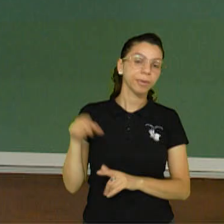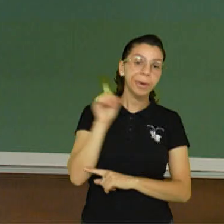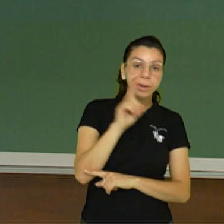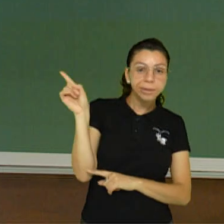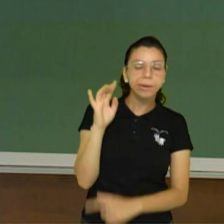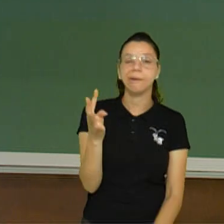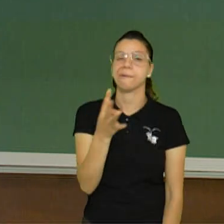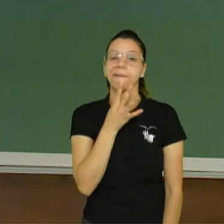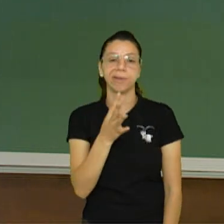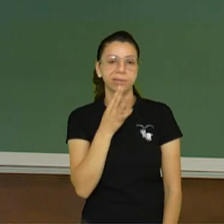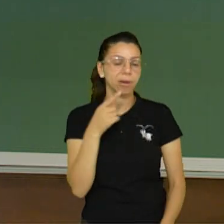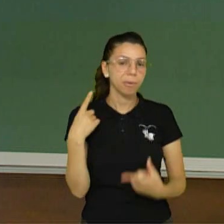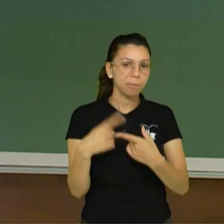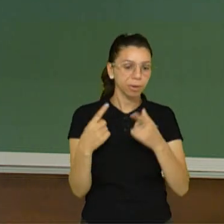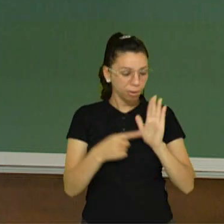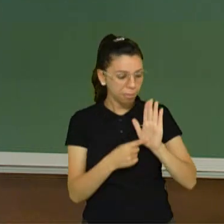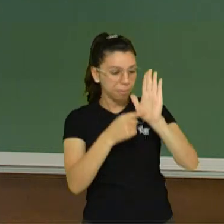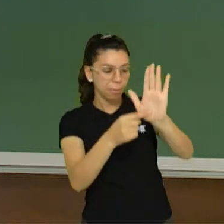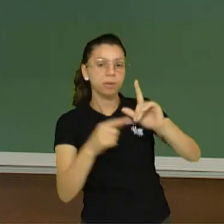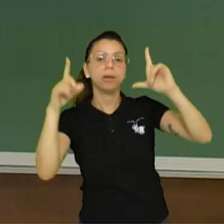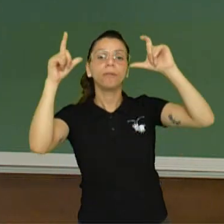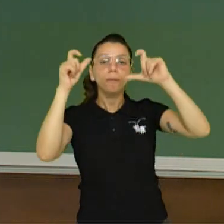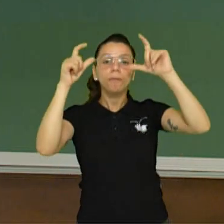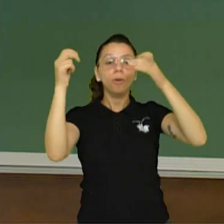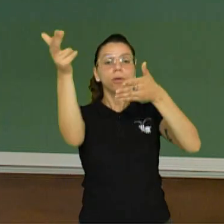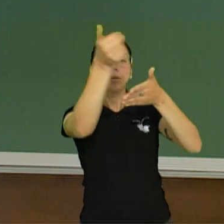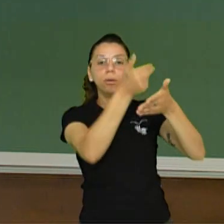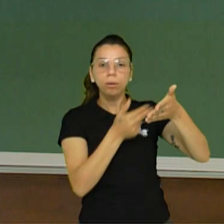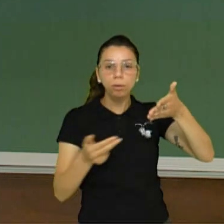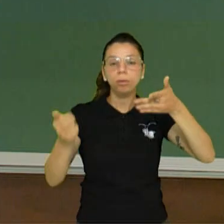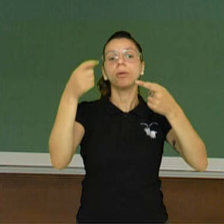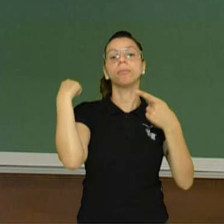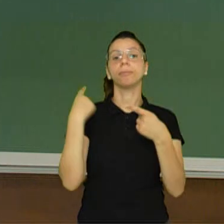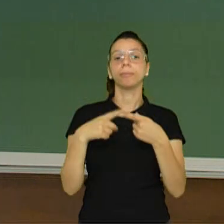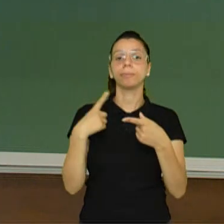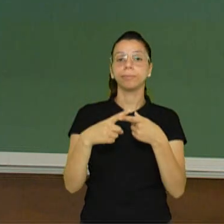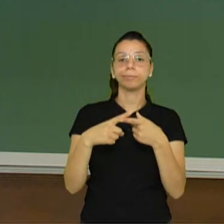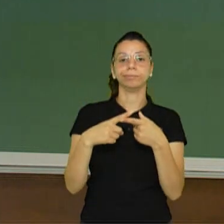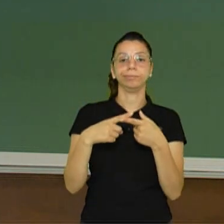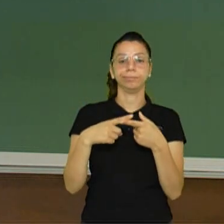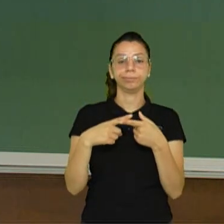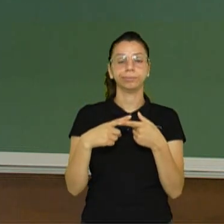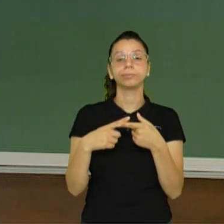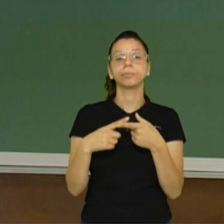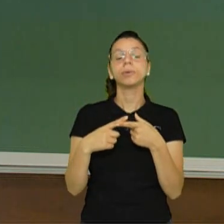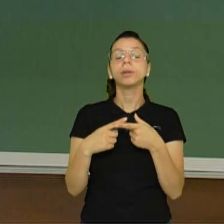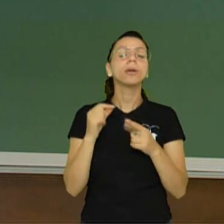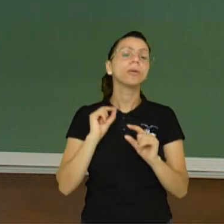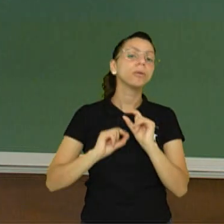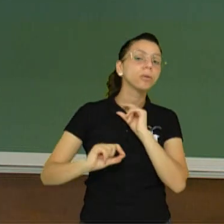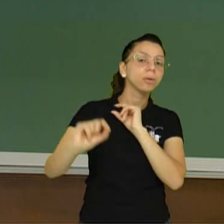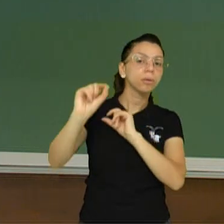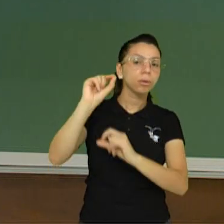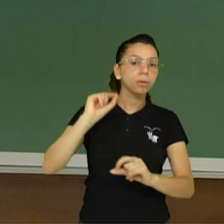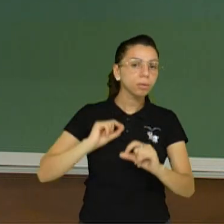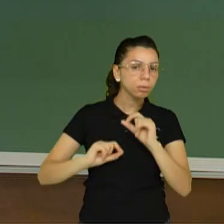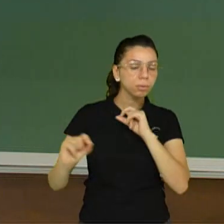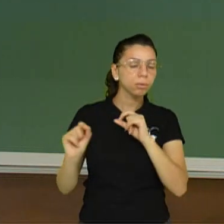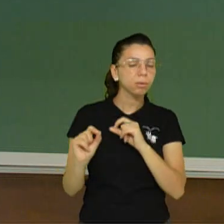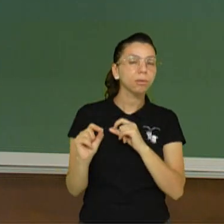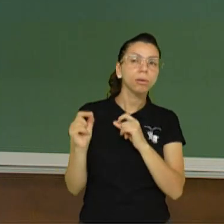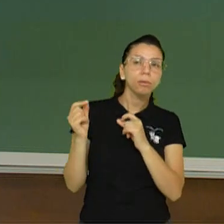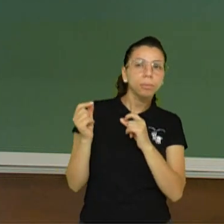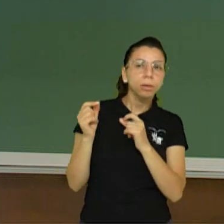filosofia, a gente traz a foto desta obra aqui. E ela nos leva a fazer